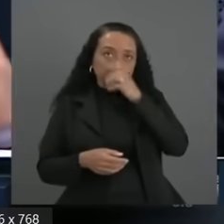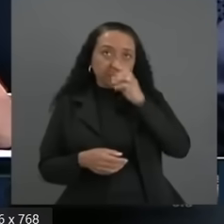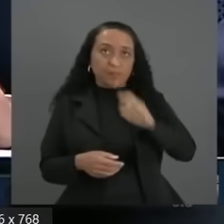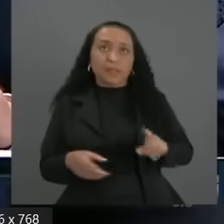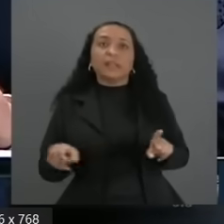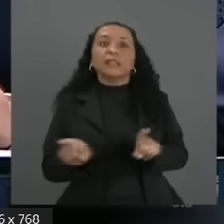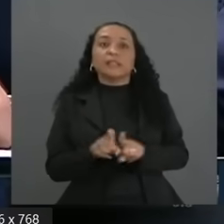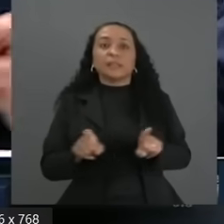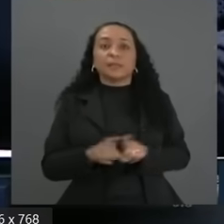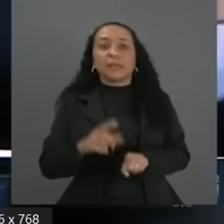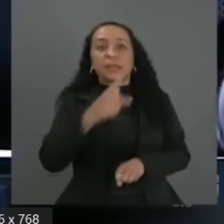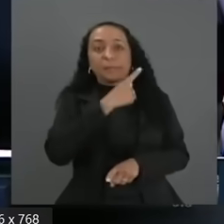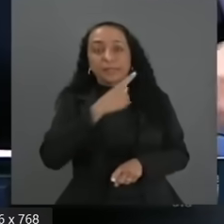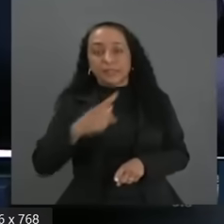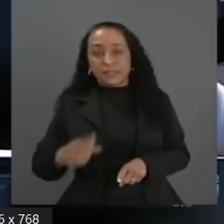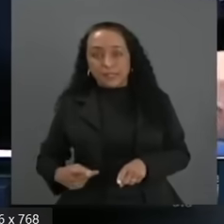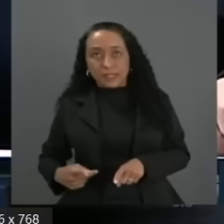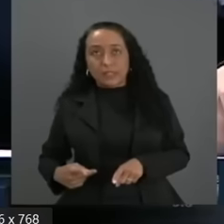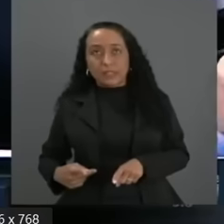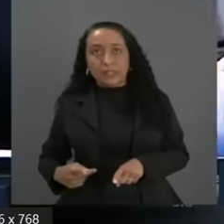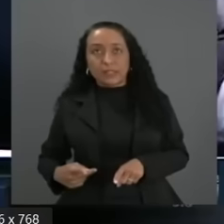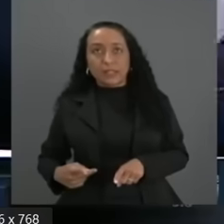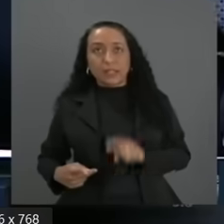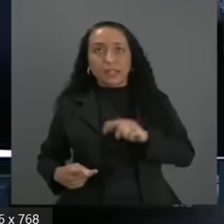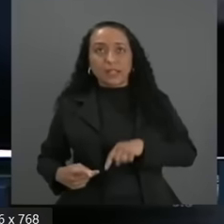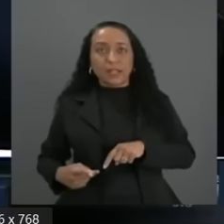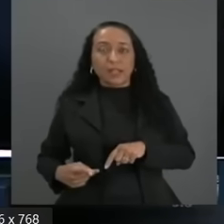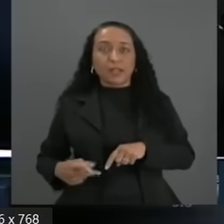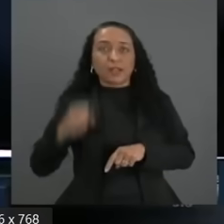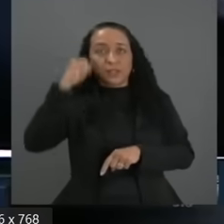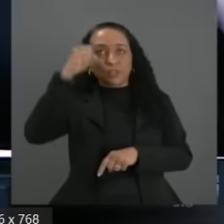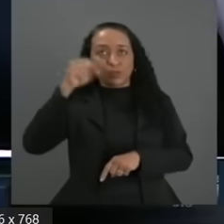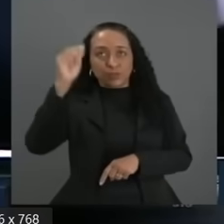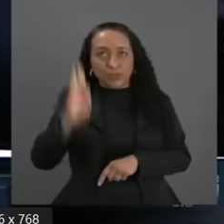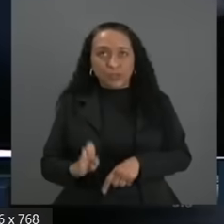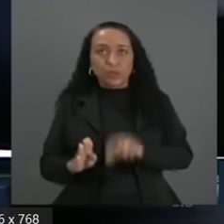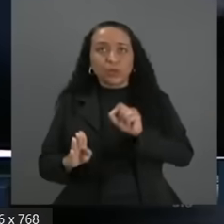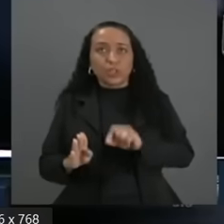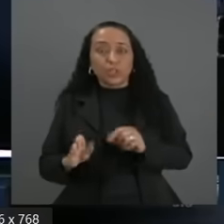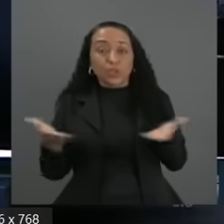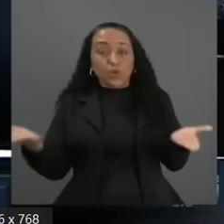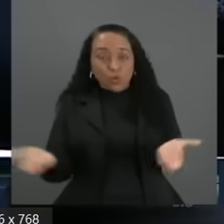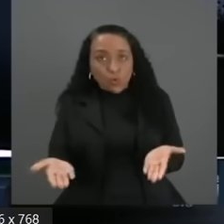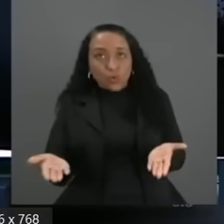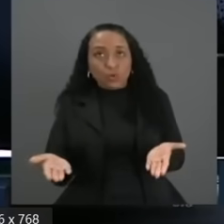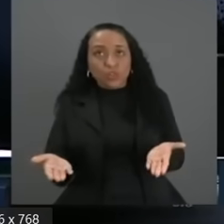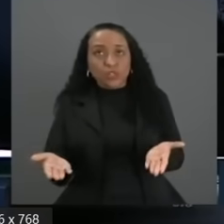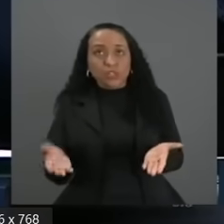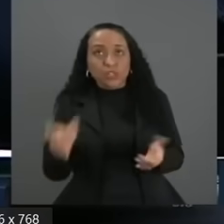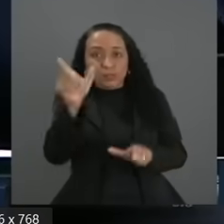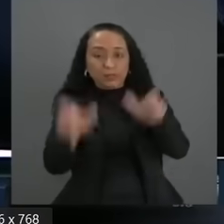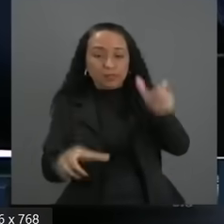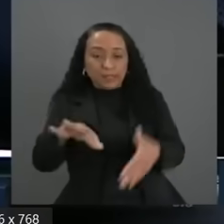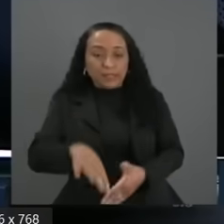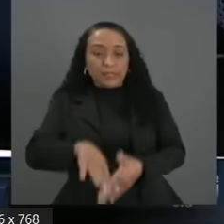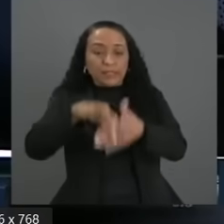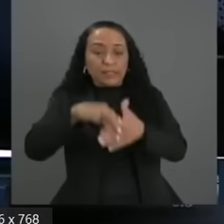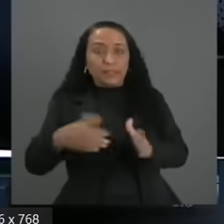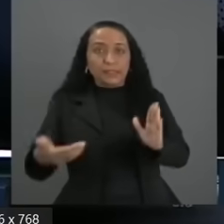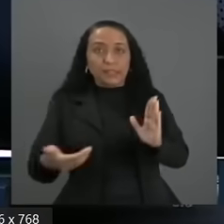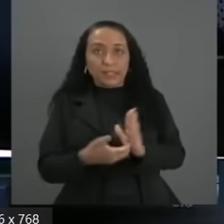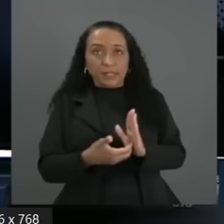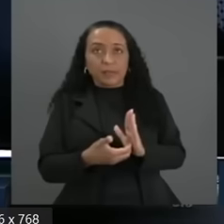a presidência cabe a um senador da República, que ainda no dia de hoje os líderes da Câmara dos